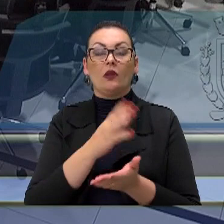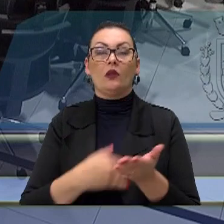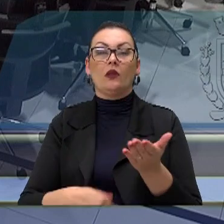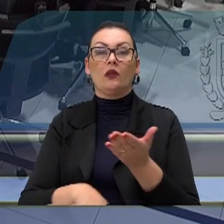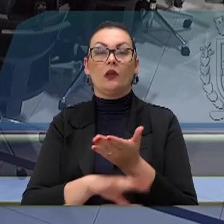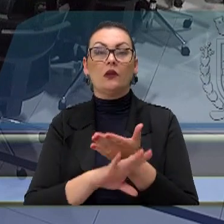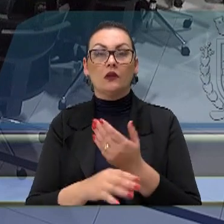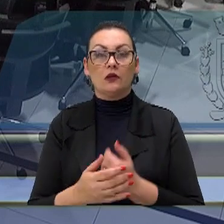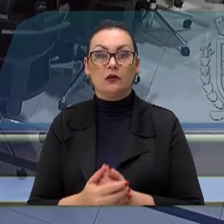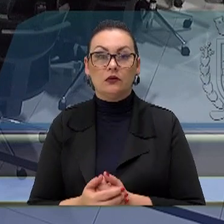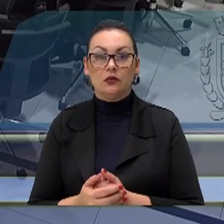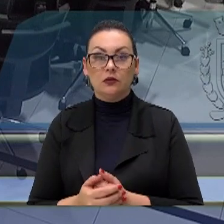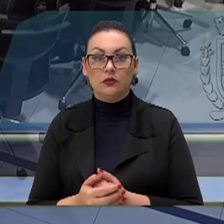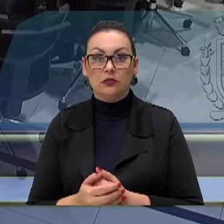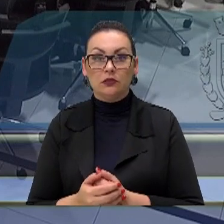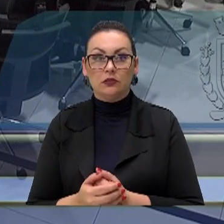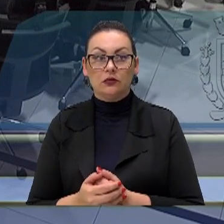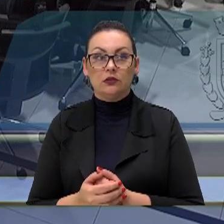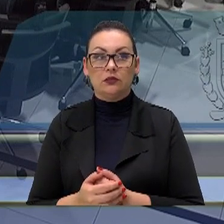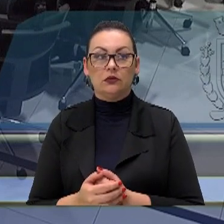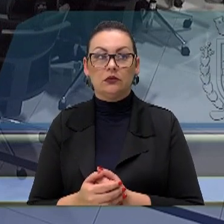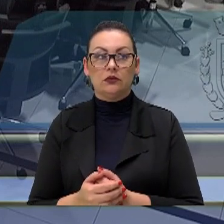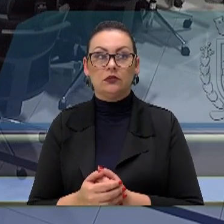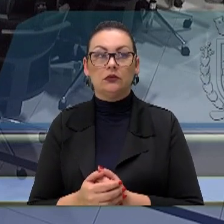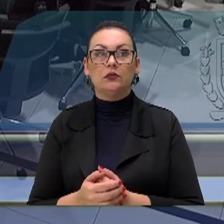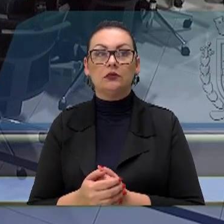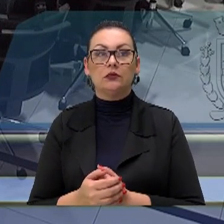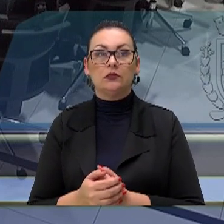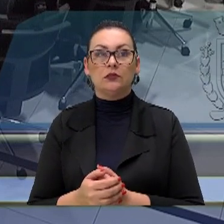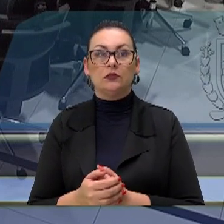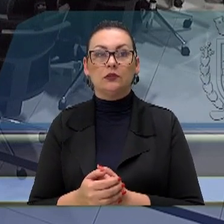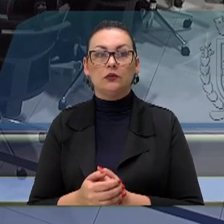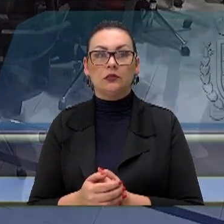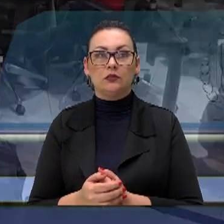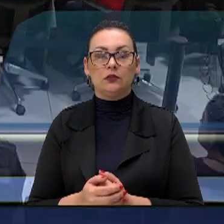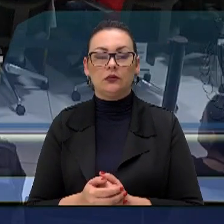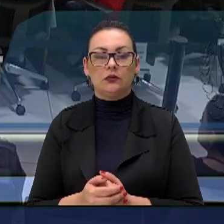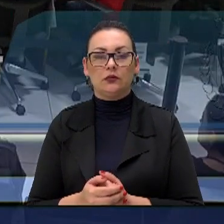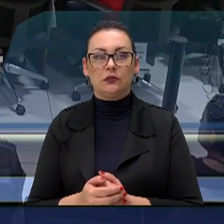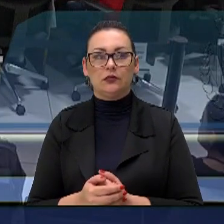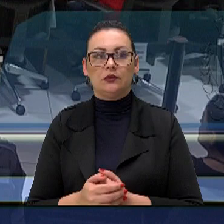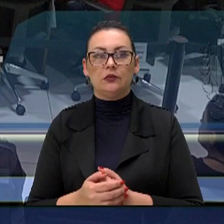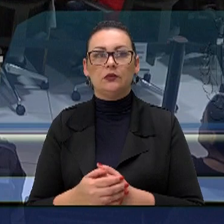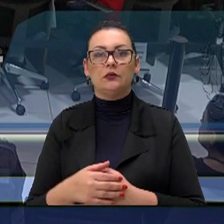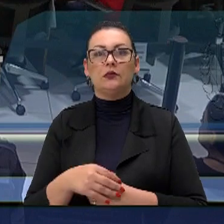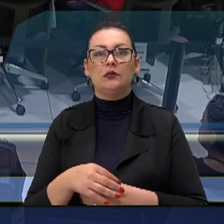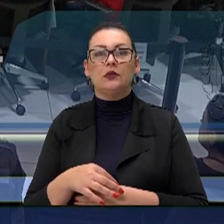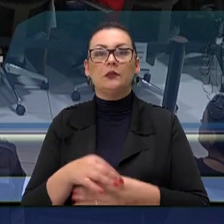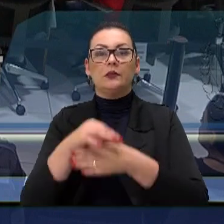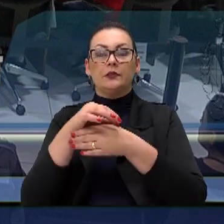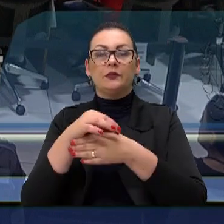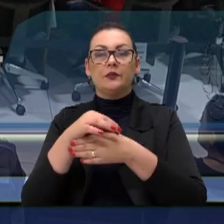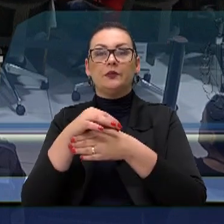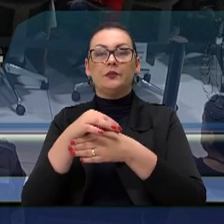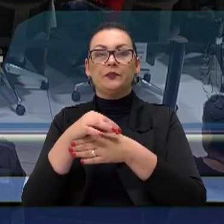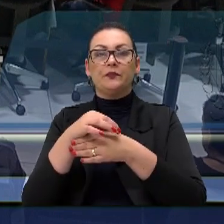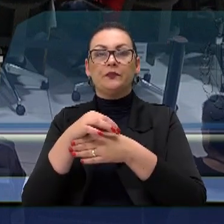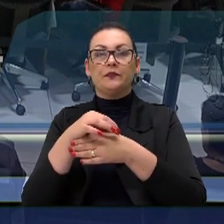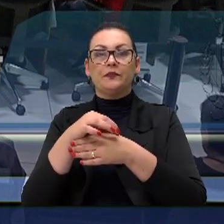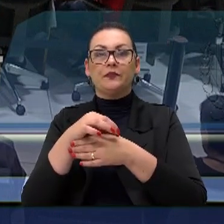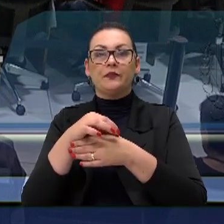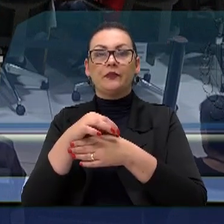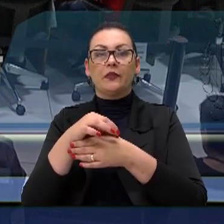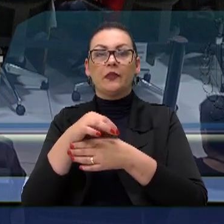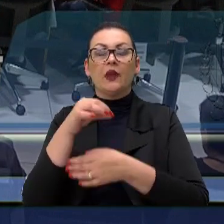Aprovado por unanimidade. Questão de ordem, senhor presidente. Peço destaque na indicação